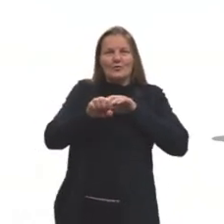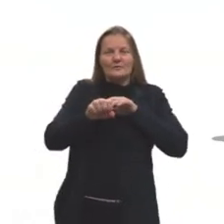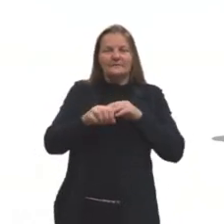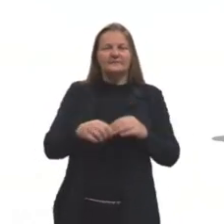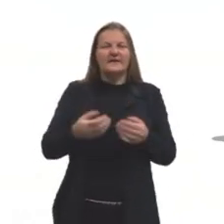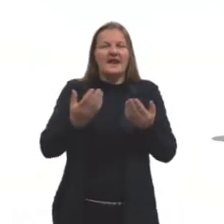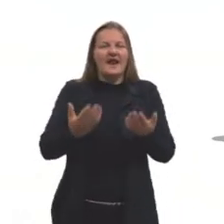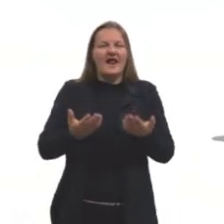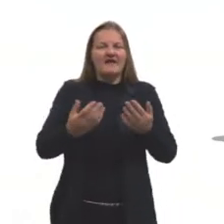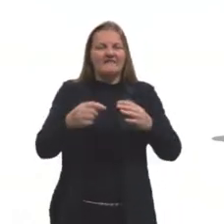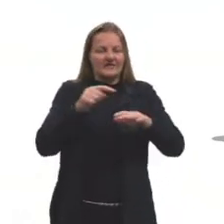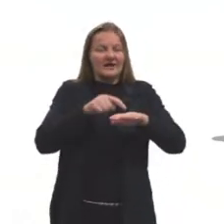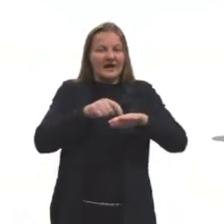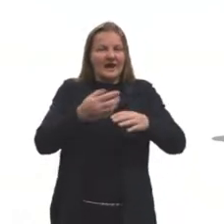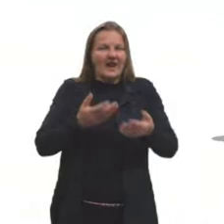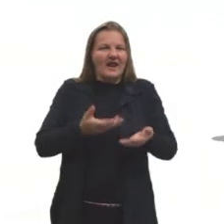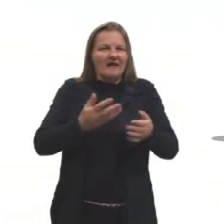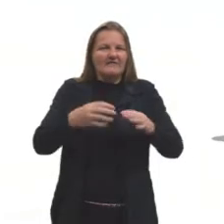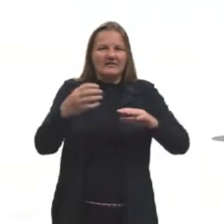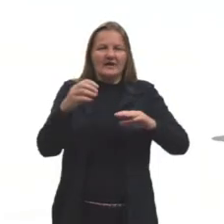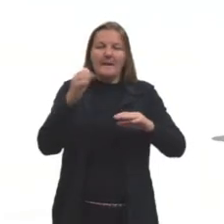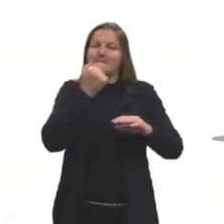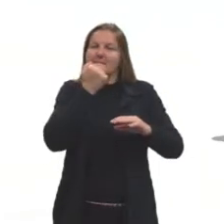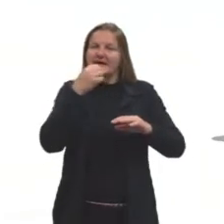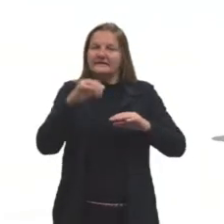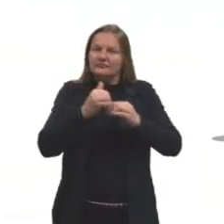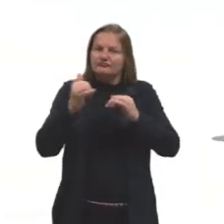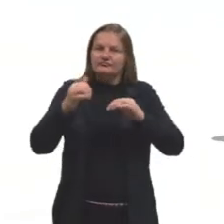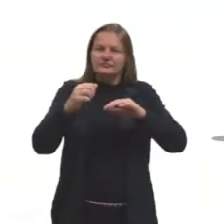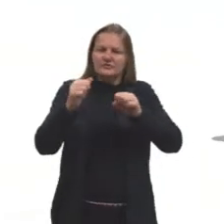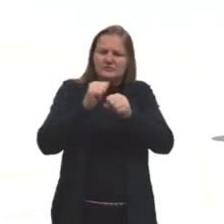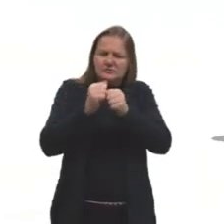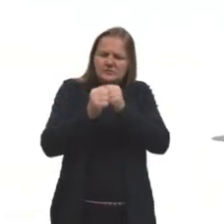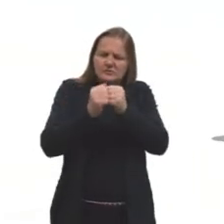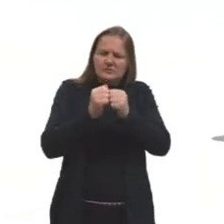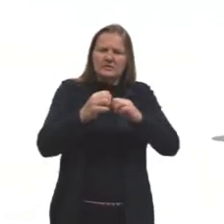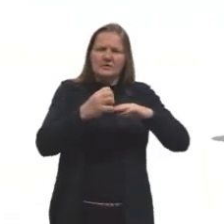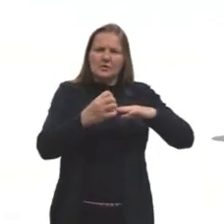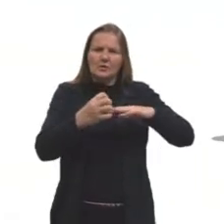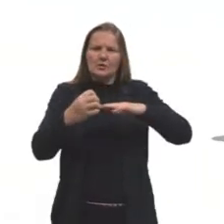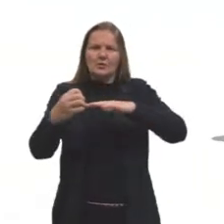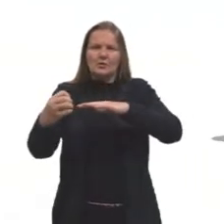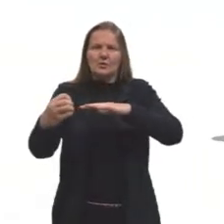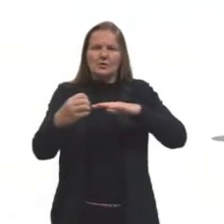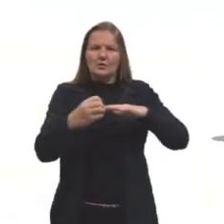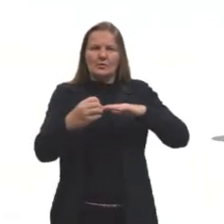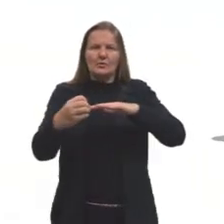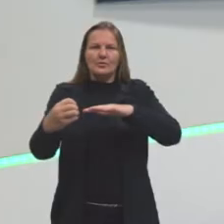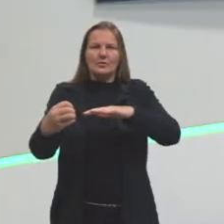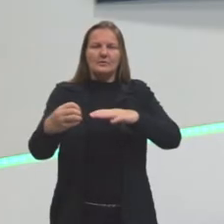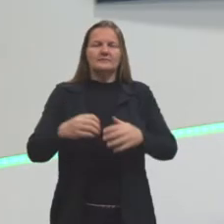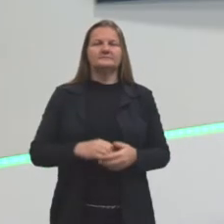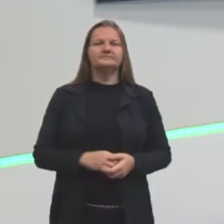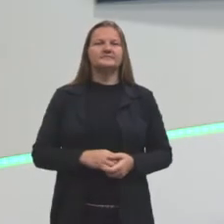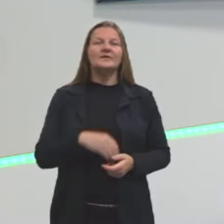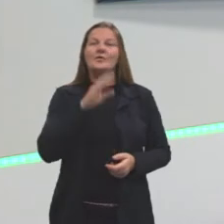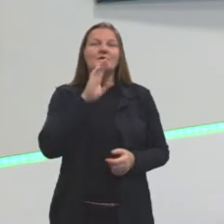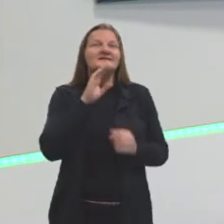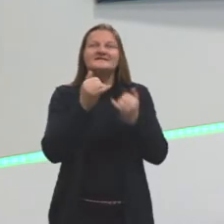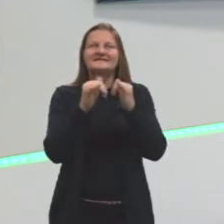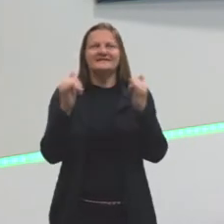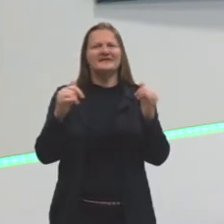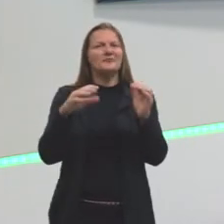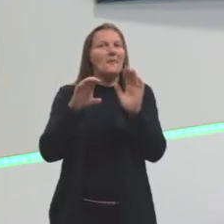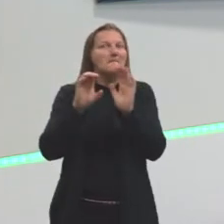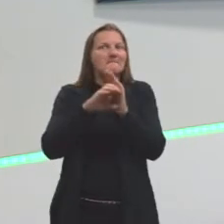sobre isso só para vocês verem né que já no século 6 antes de Cristo apesar da gente ainda não ter não conhecer a eletricidade